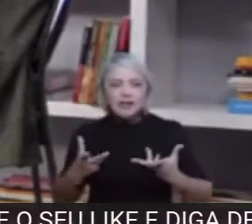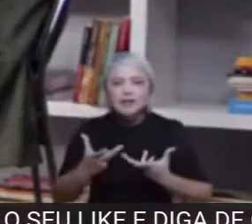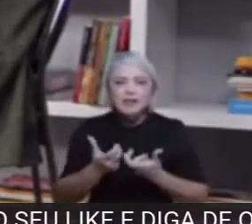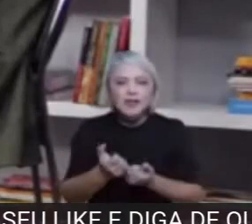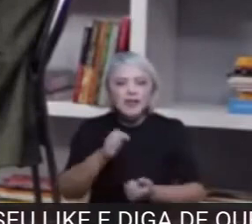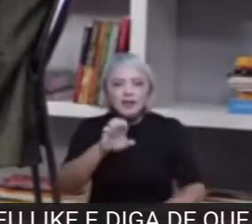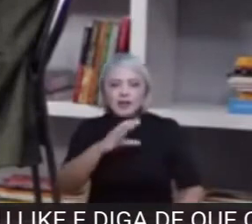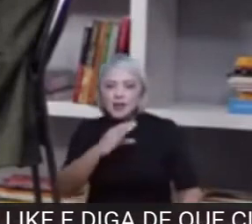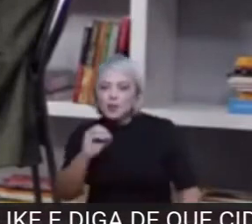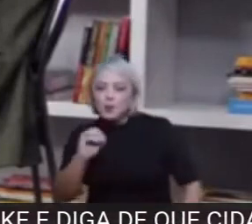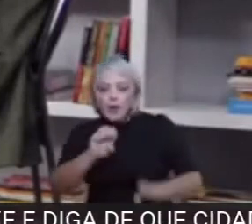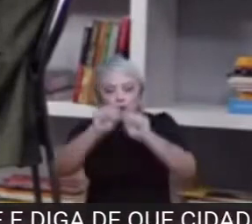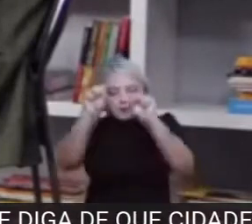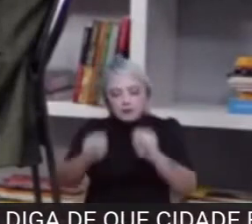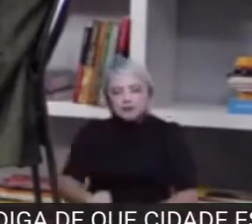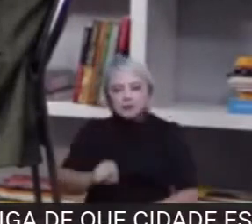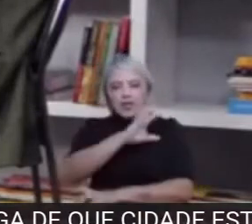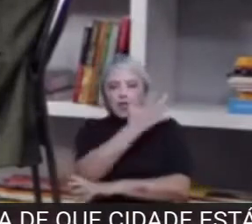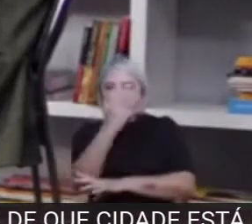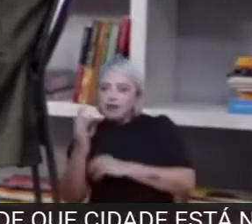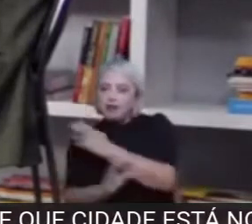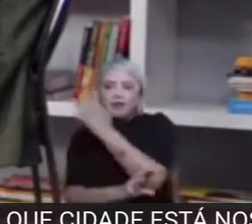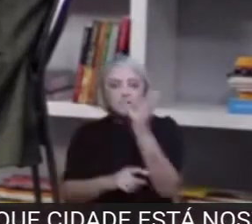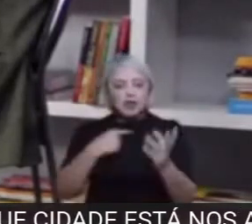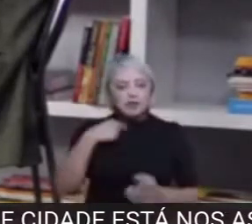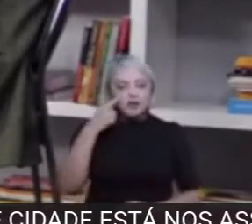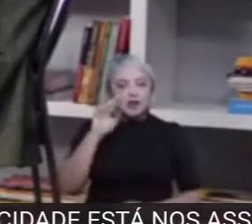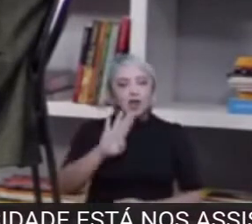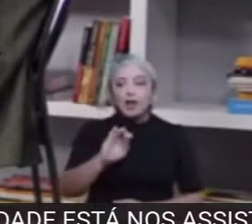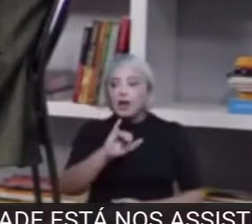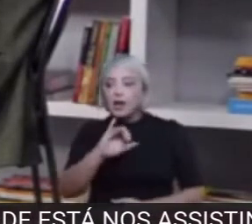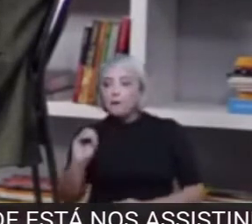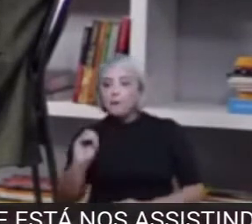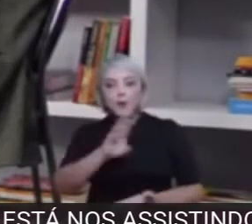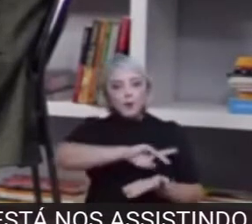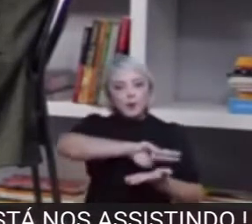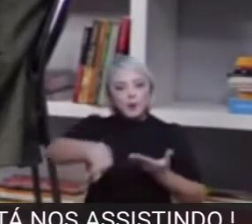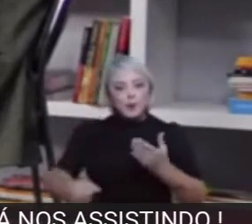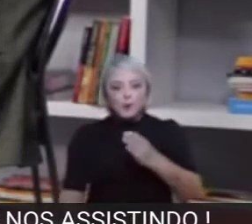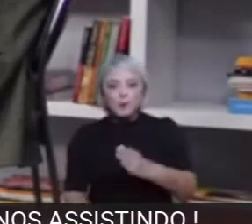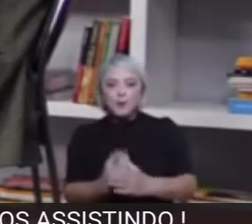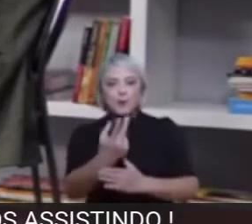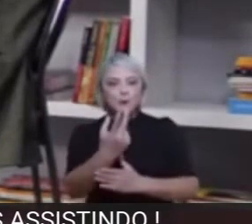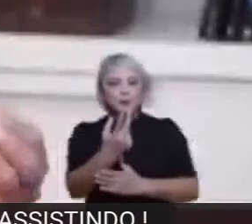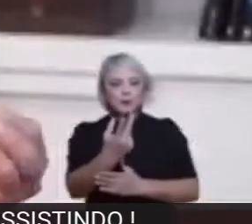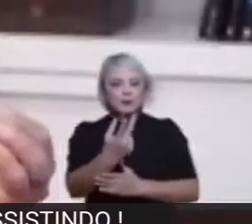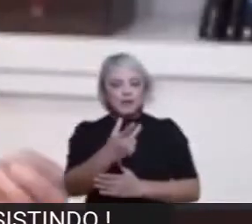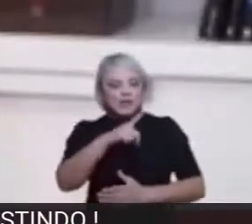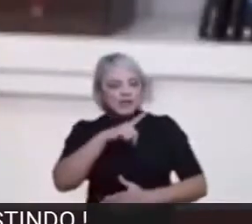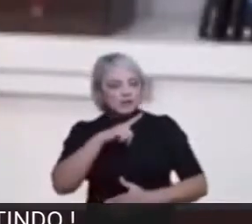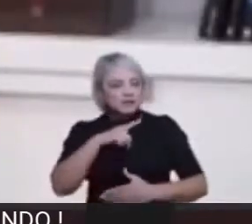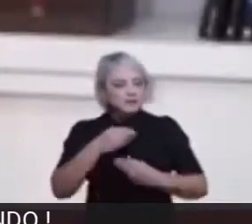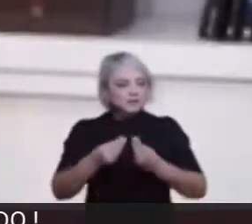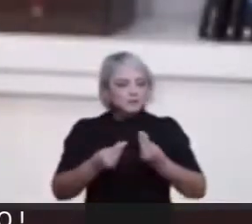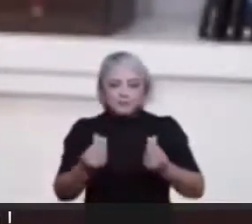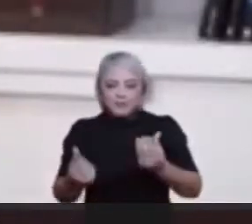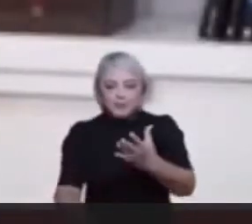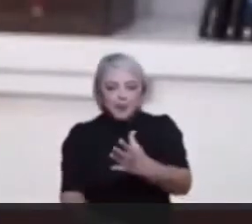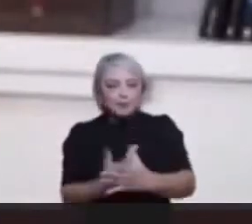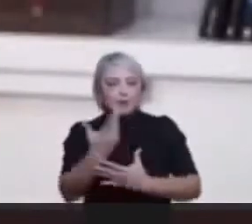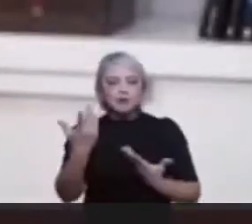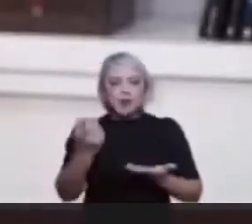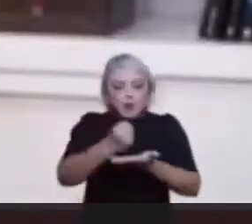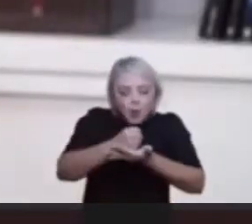da Amazônia, e ver o que, que aquela biodiversidade produz, sabe, de produtos farmacêuticos,